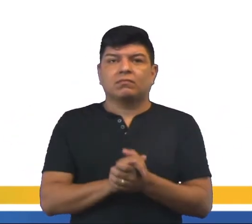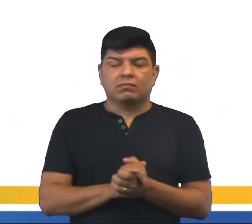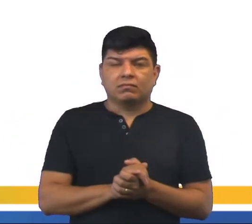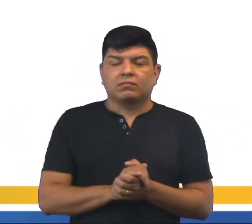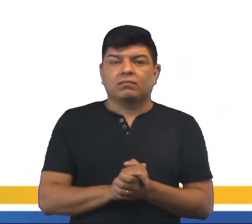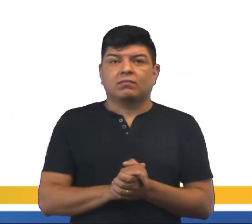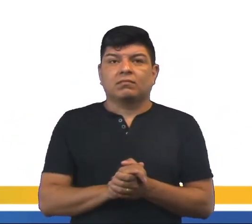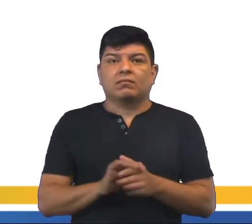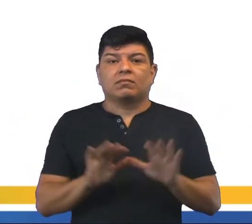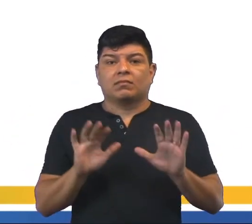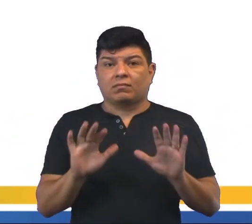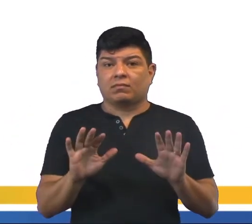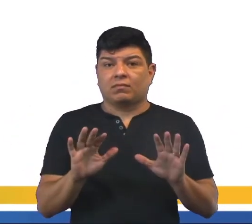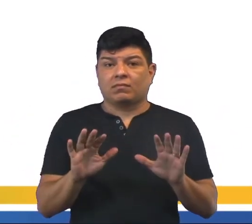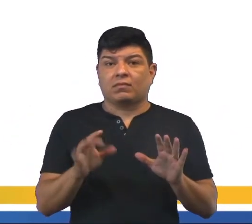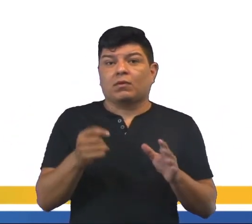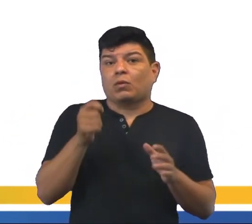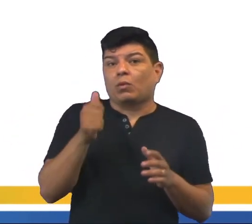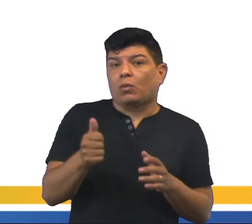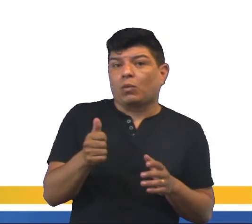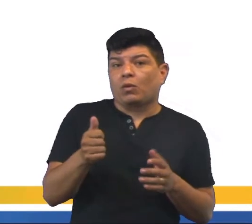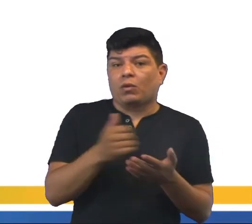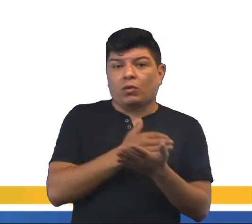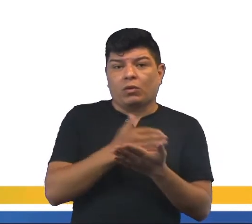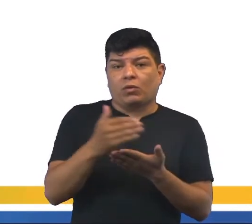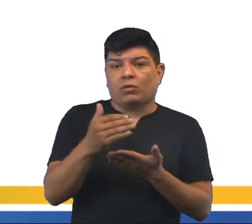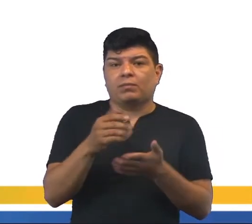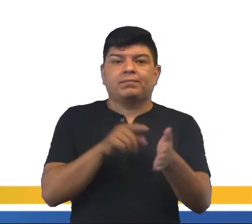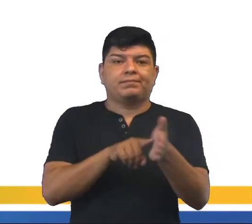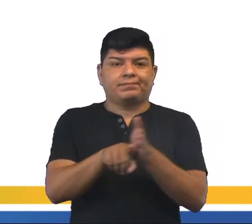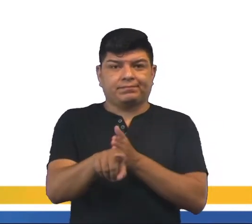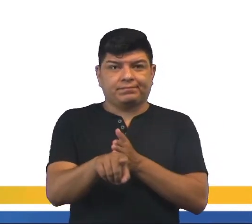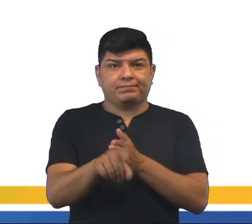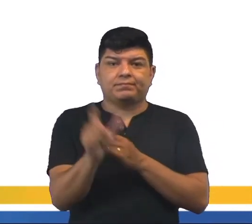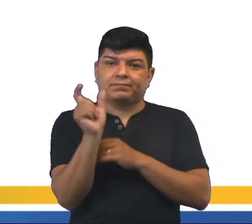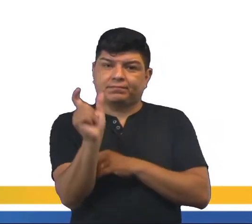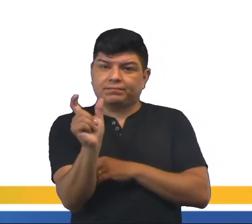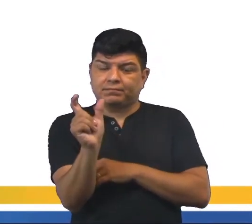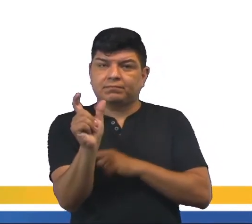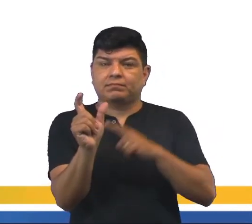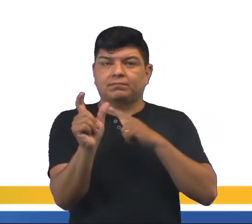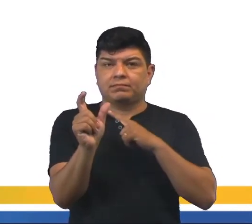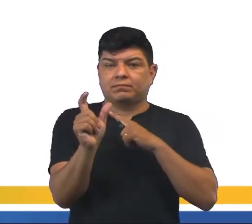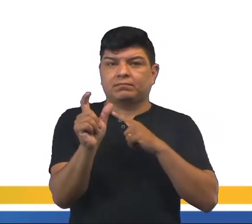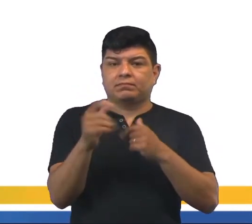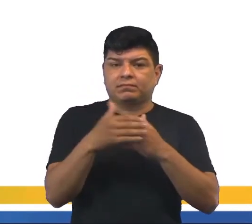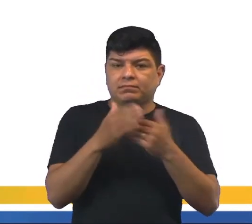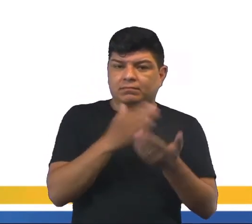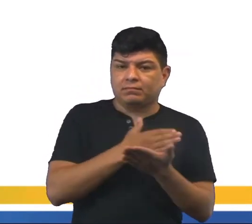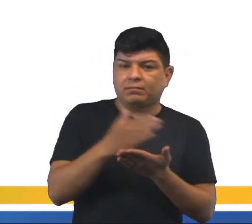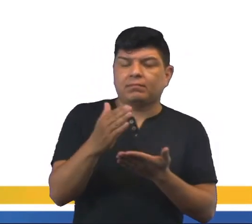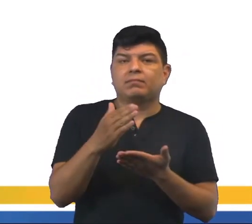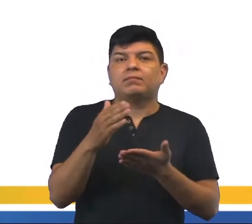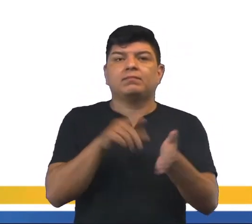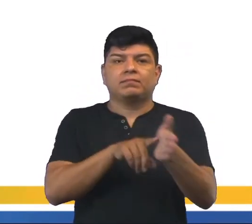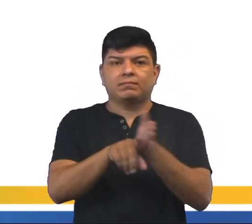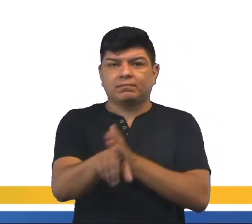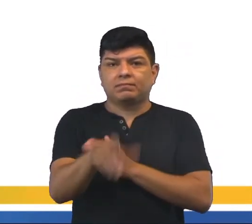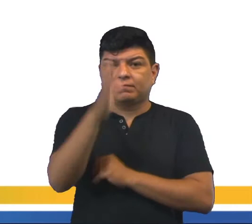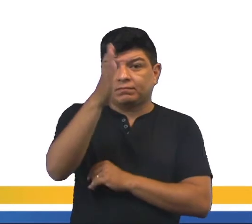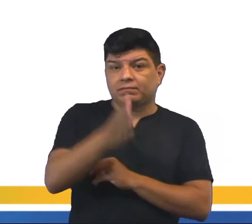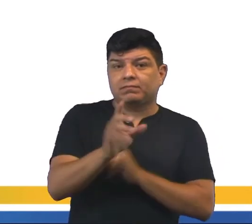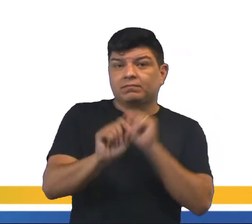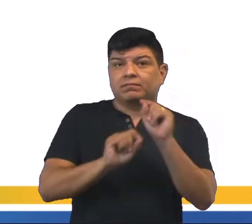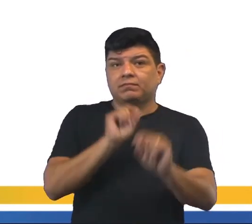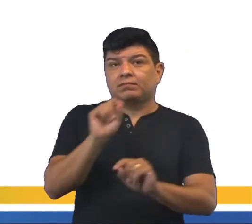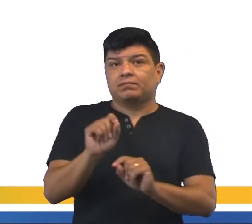só. Quanto, que, quais e quantos, eles iniciam uma pergunta. Essas palavras, né, que servem para iniciar a pergunta, para perguntar diretamente,